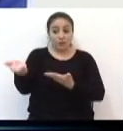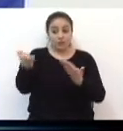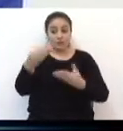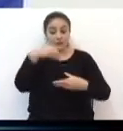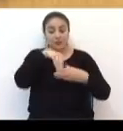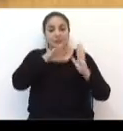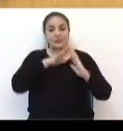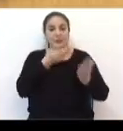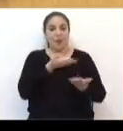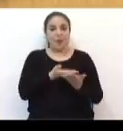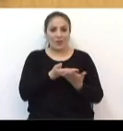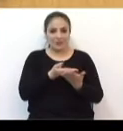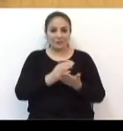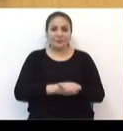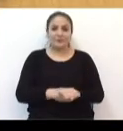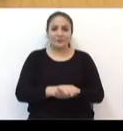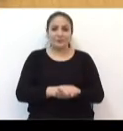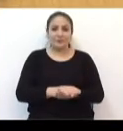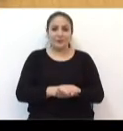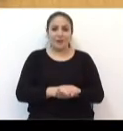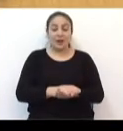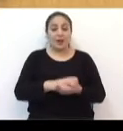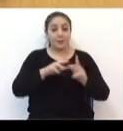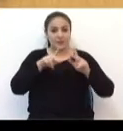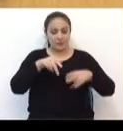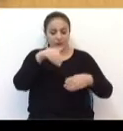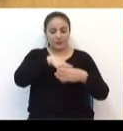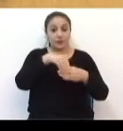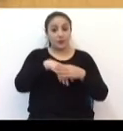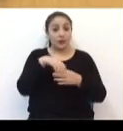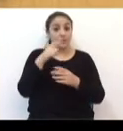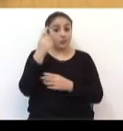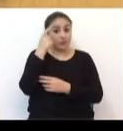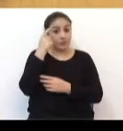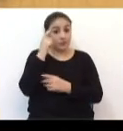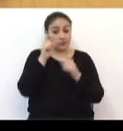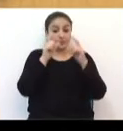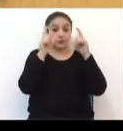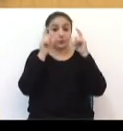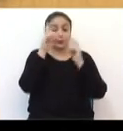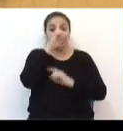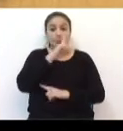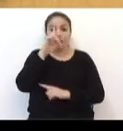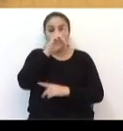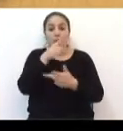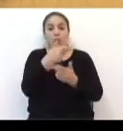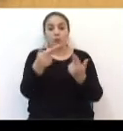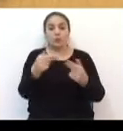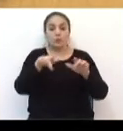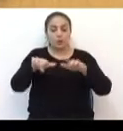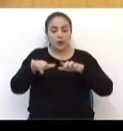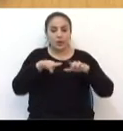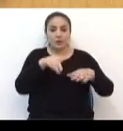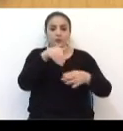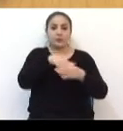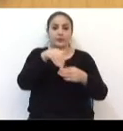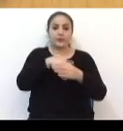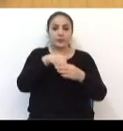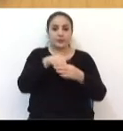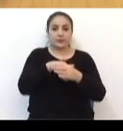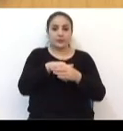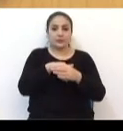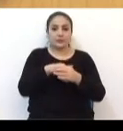na escola? O eleitor deve ficar atento no próximo domingo, pois alguns locais de votação da Zona